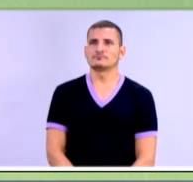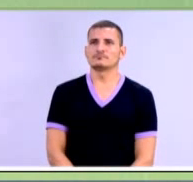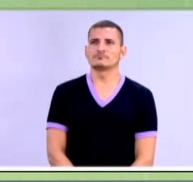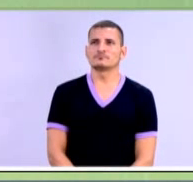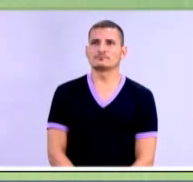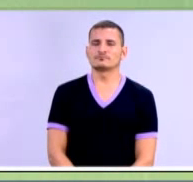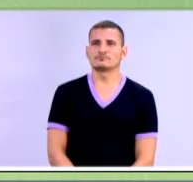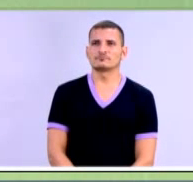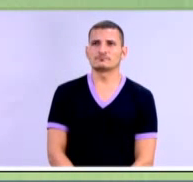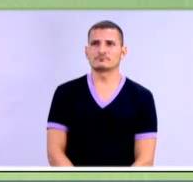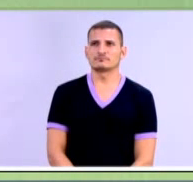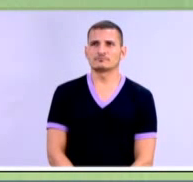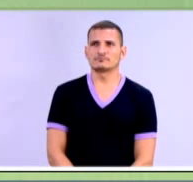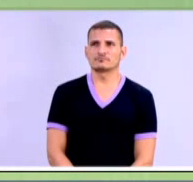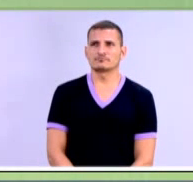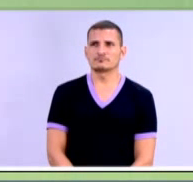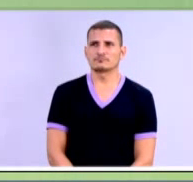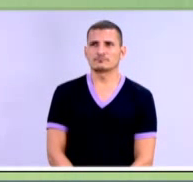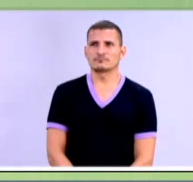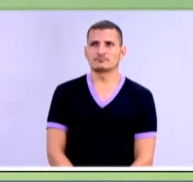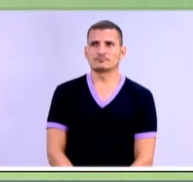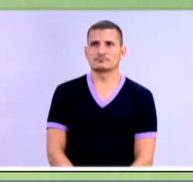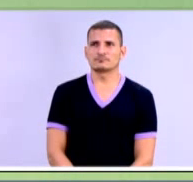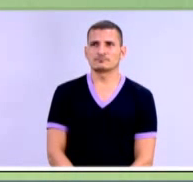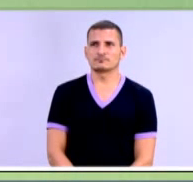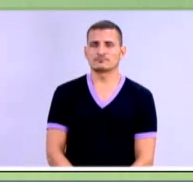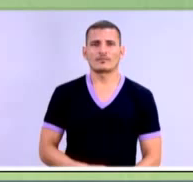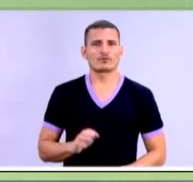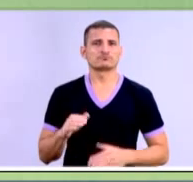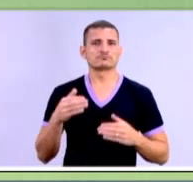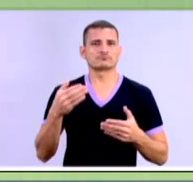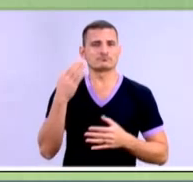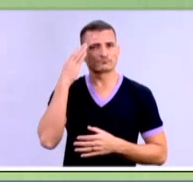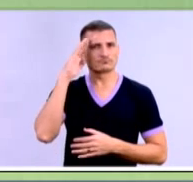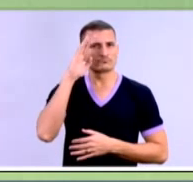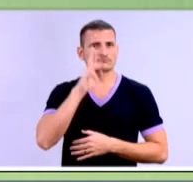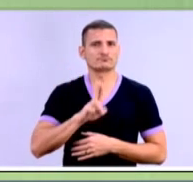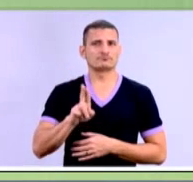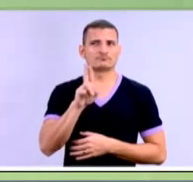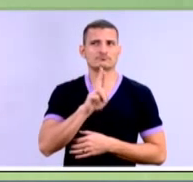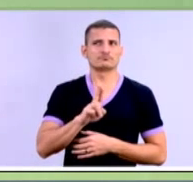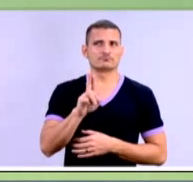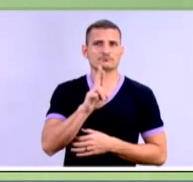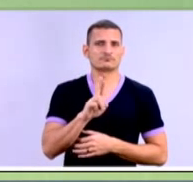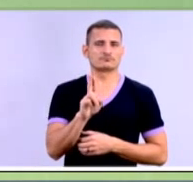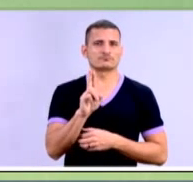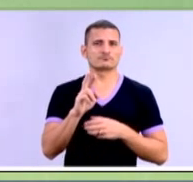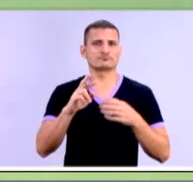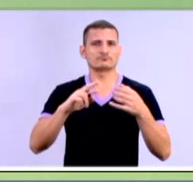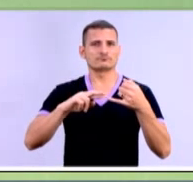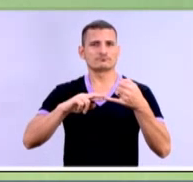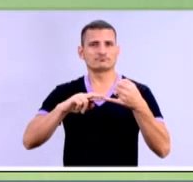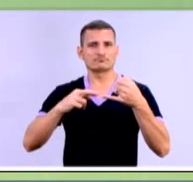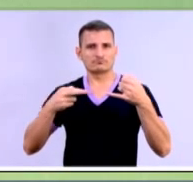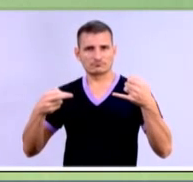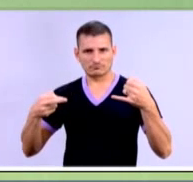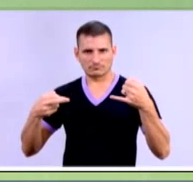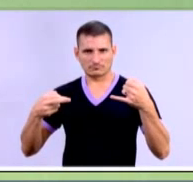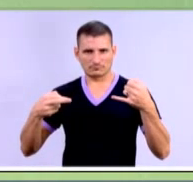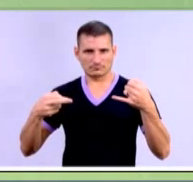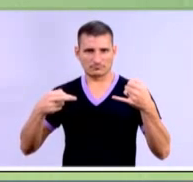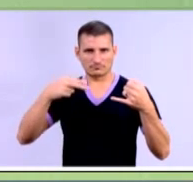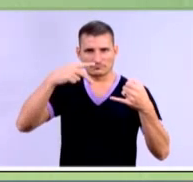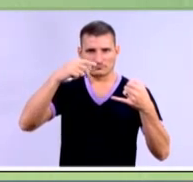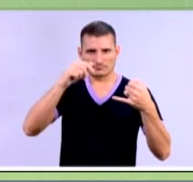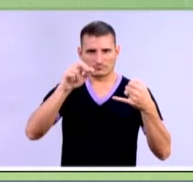a pergunta é: quais as utilizações principais dos cabos de par trançado? Opa, já saímos do cabo coaxial,